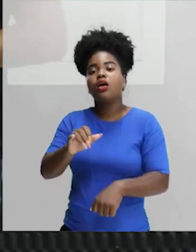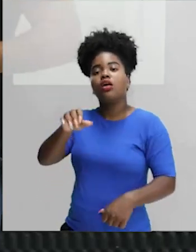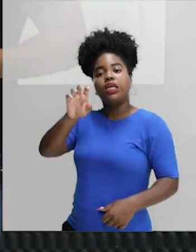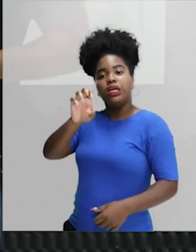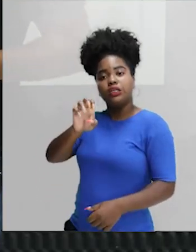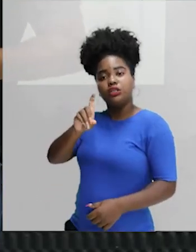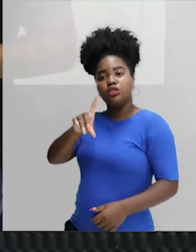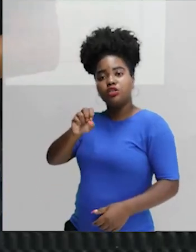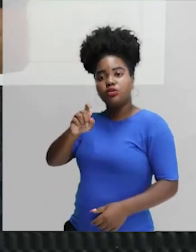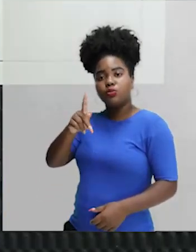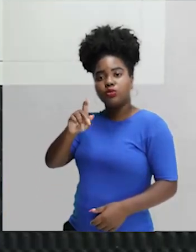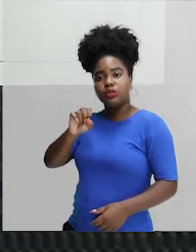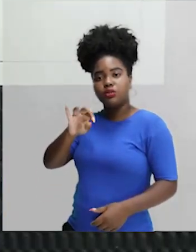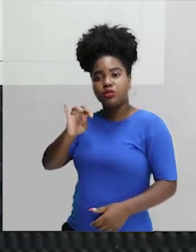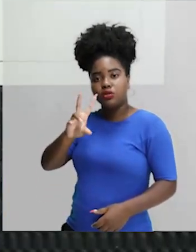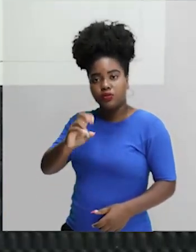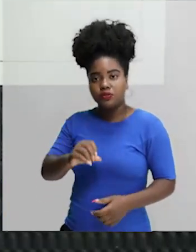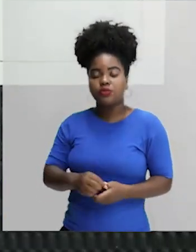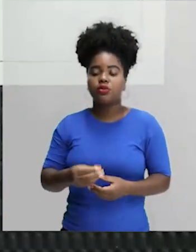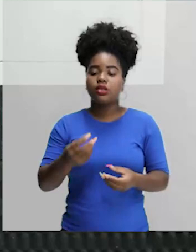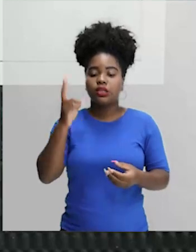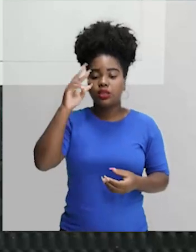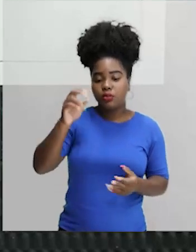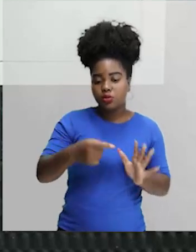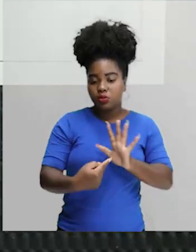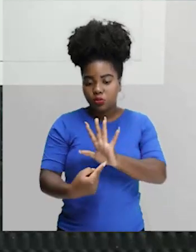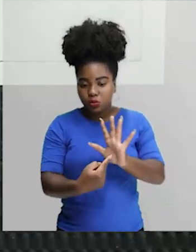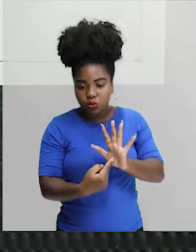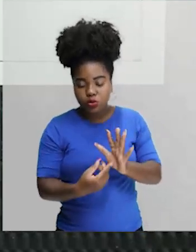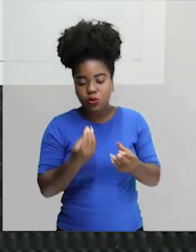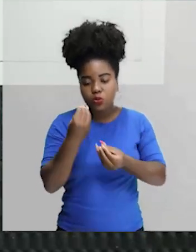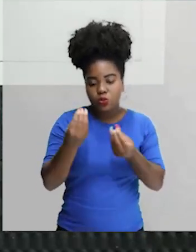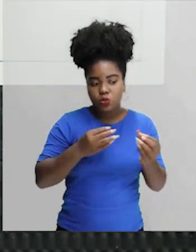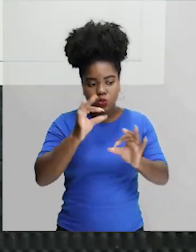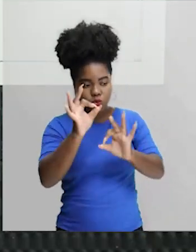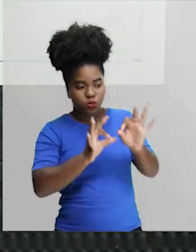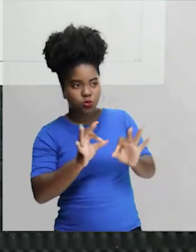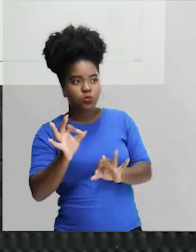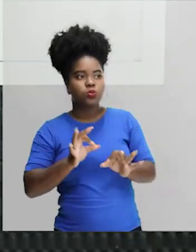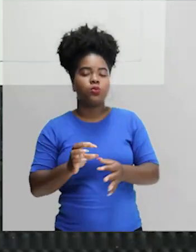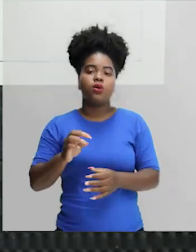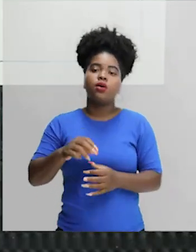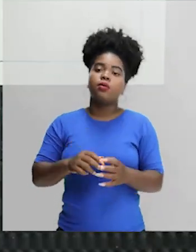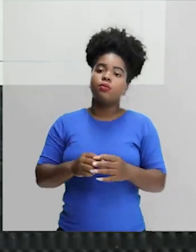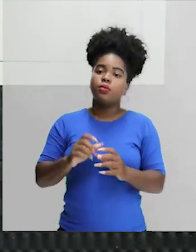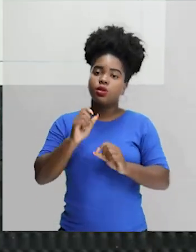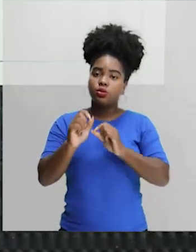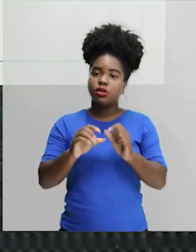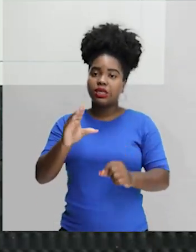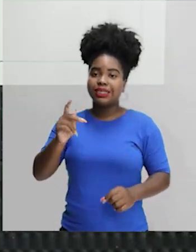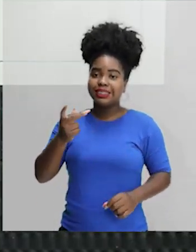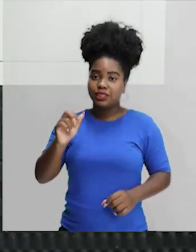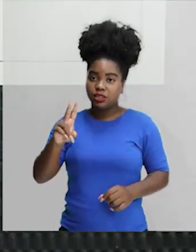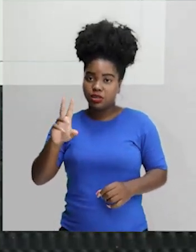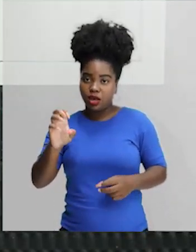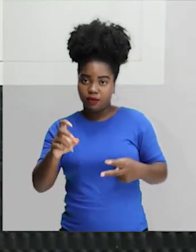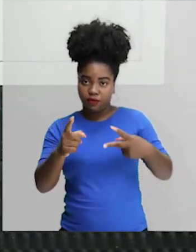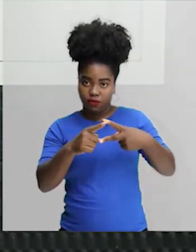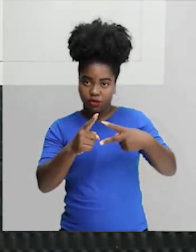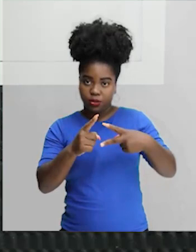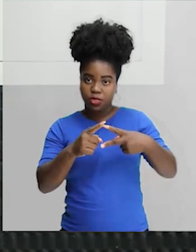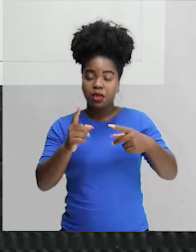gente já mostrou aqui como é que faz a divisão pelo método das chaves. Mas vamos usar o método que a gente